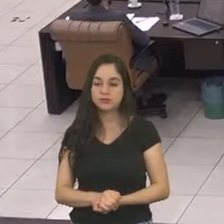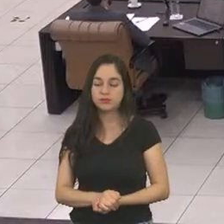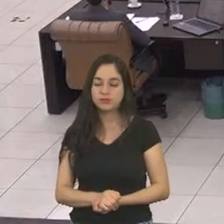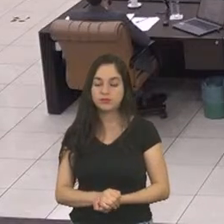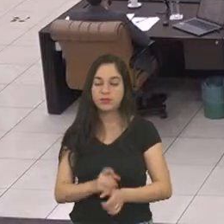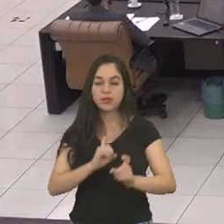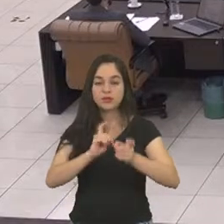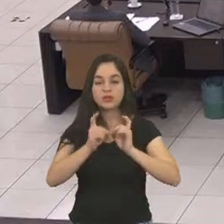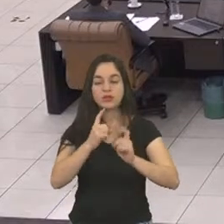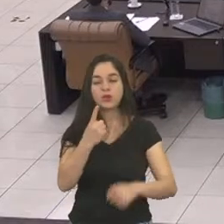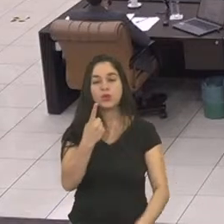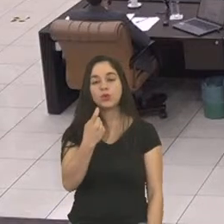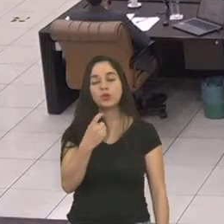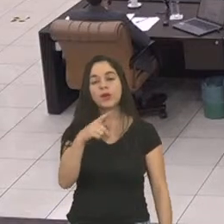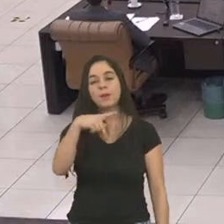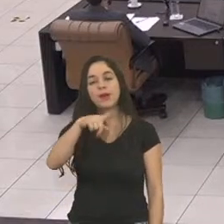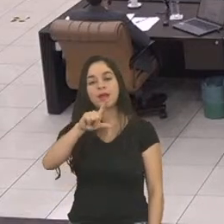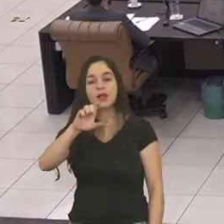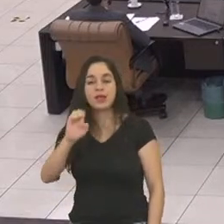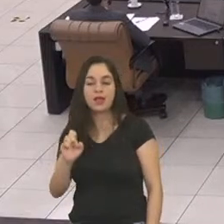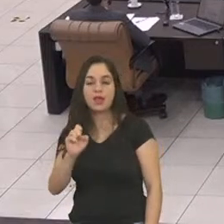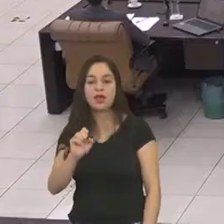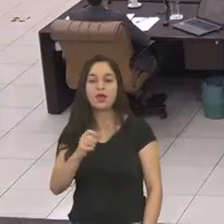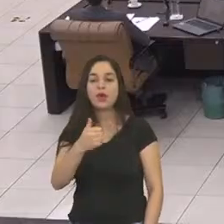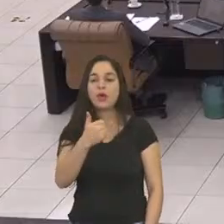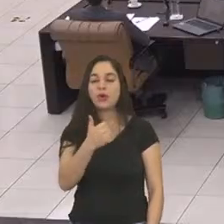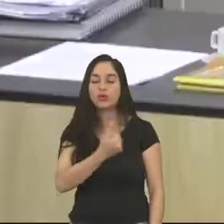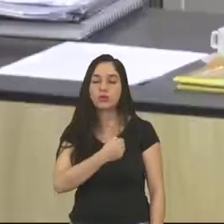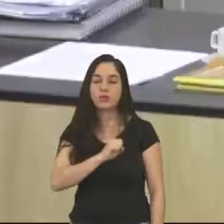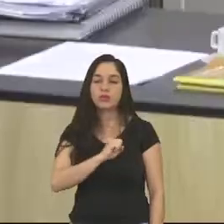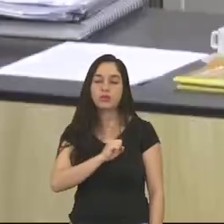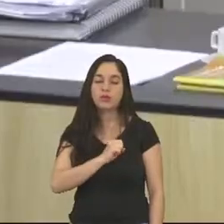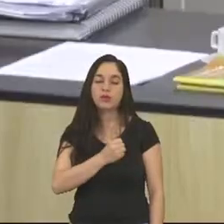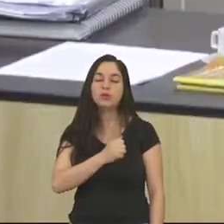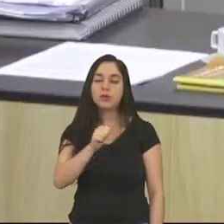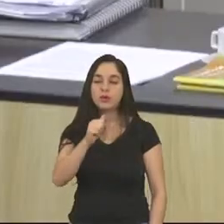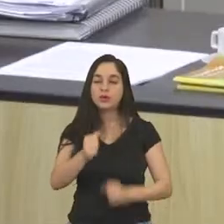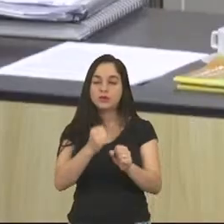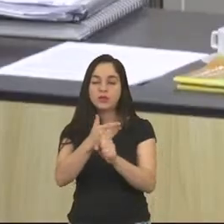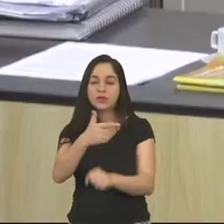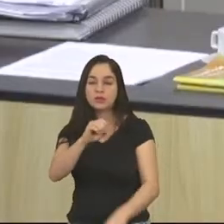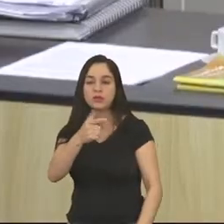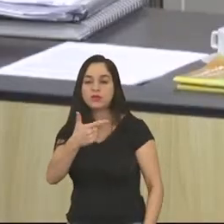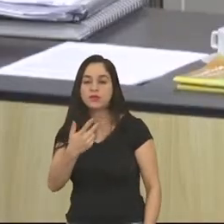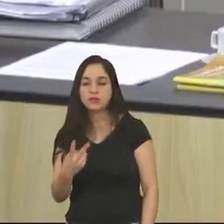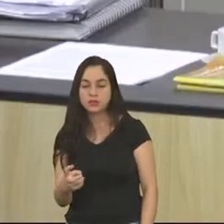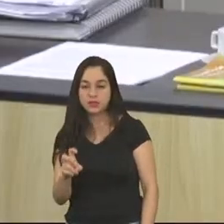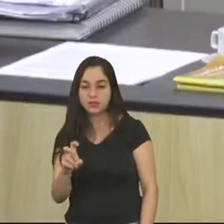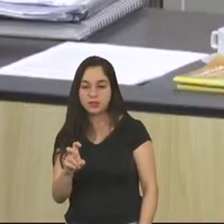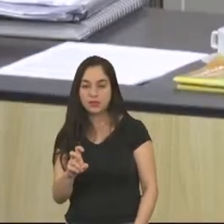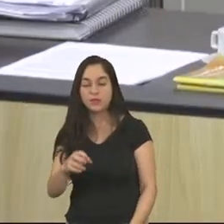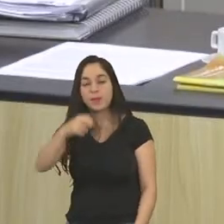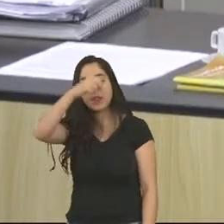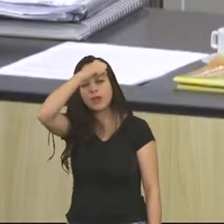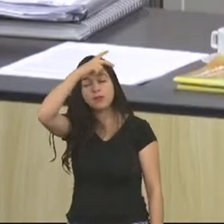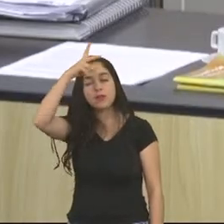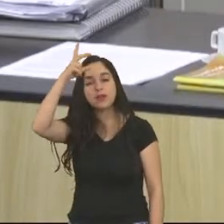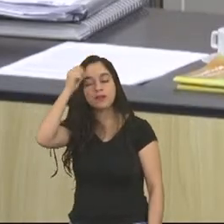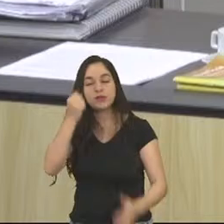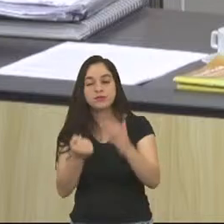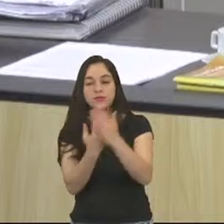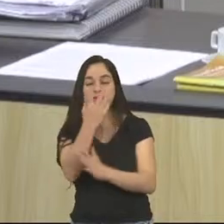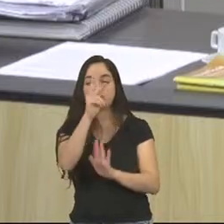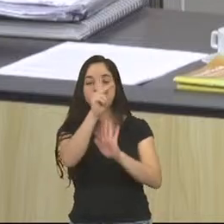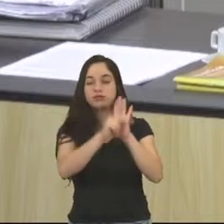Discussão única do PLE 11 de 2025, projeto de lei do Executivo. Autoria: Prefeito Municipal Celso Florencio de